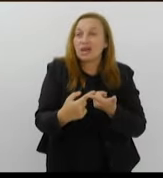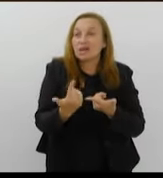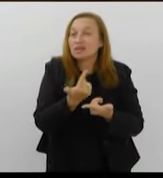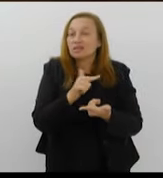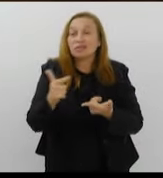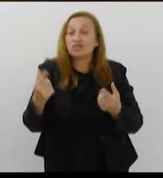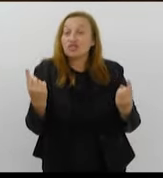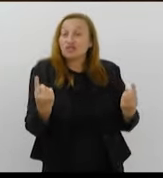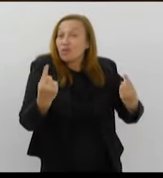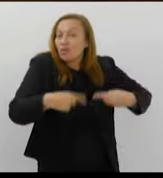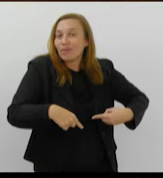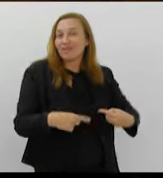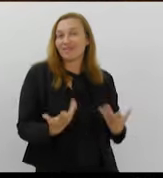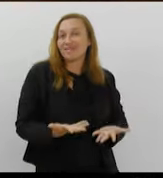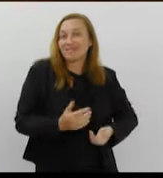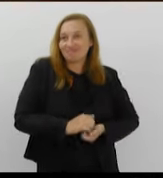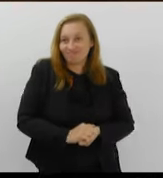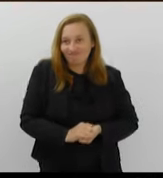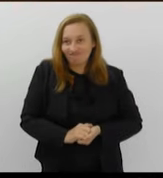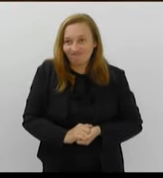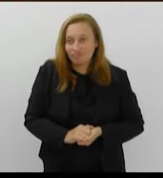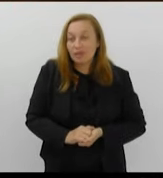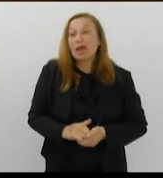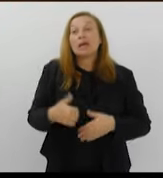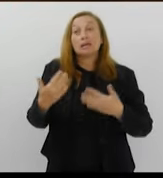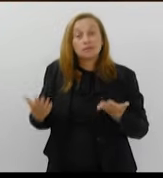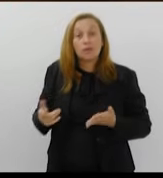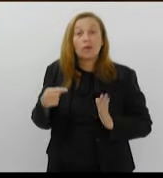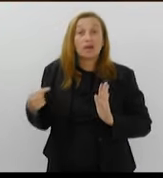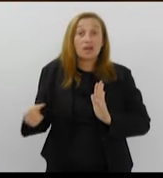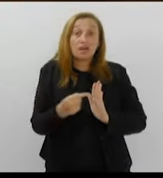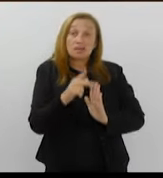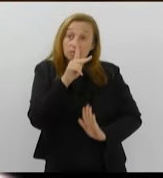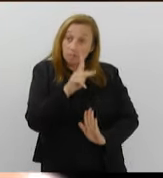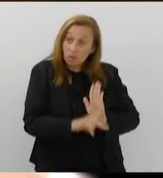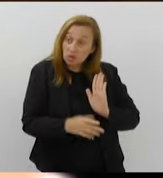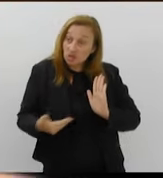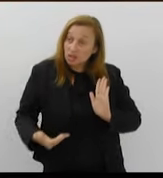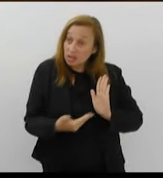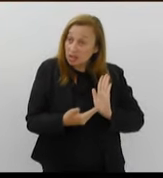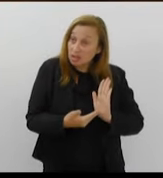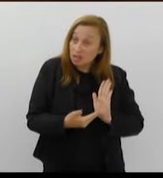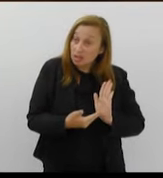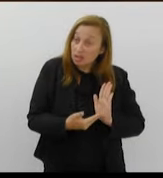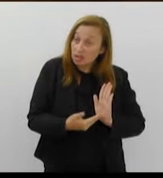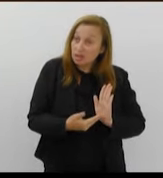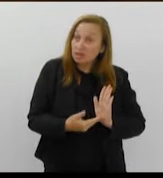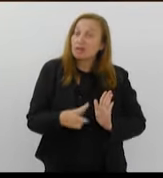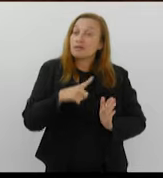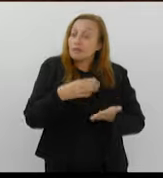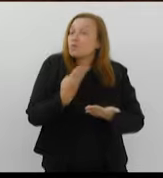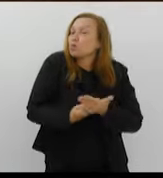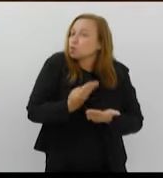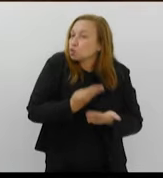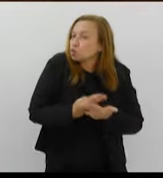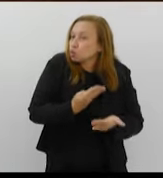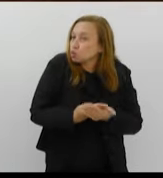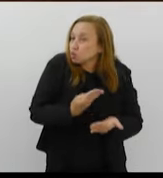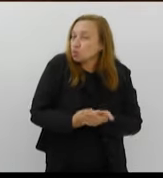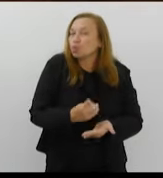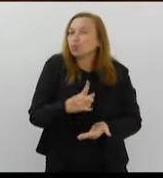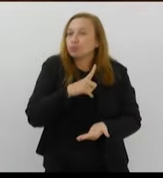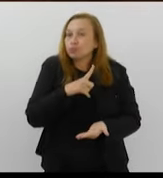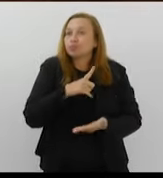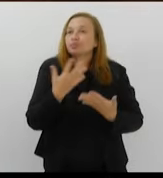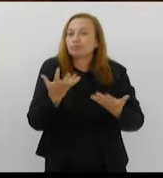tínhamos competitividade. Então, esse projeto, ele vem, teve um grande estudo, teve, quero